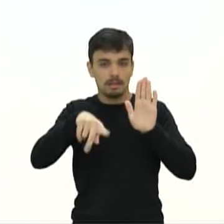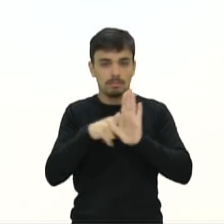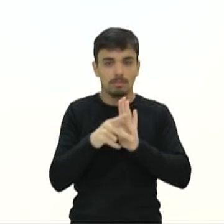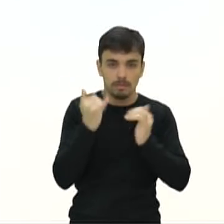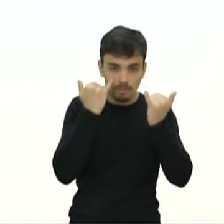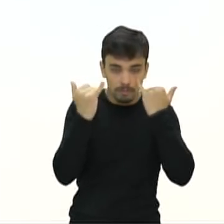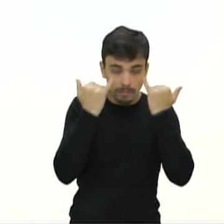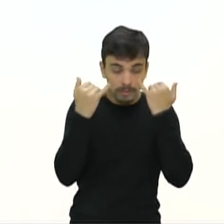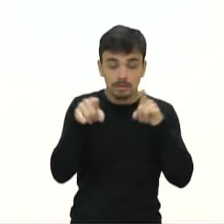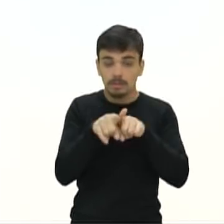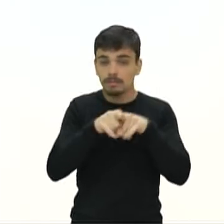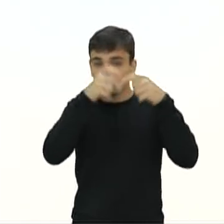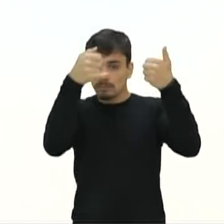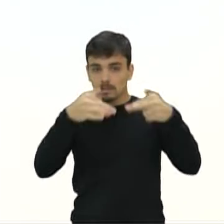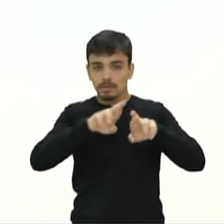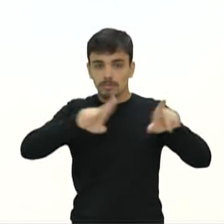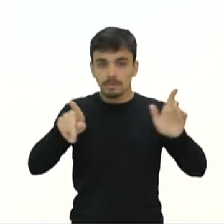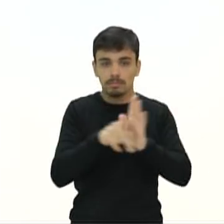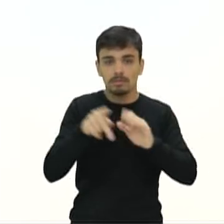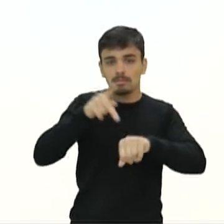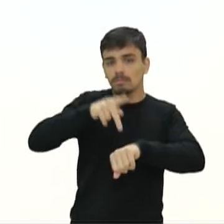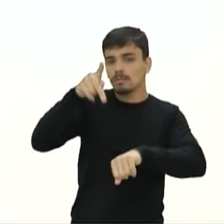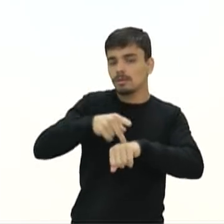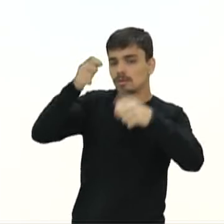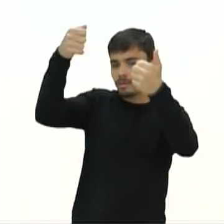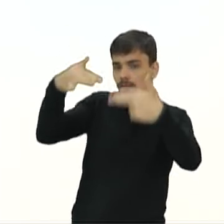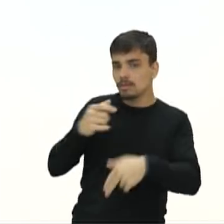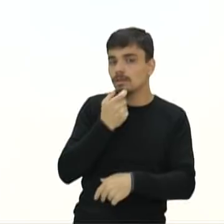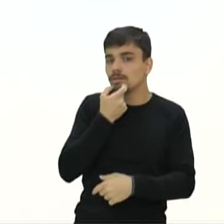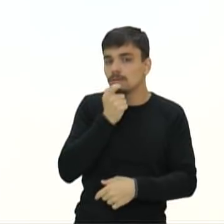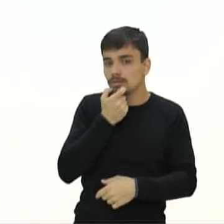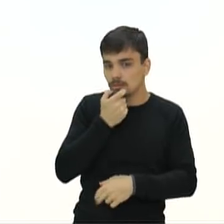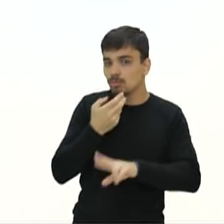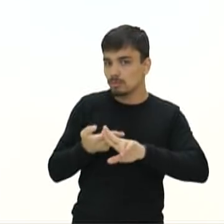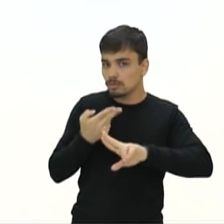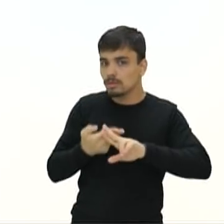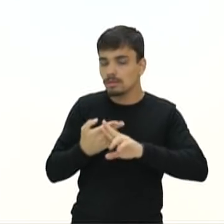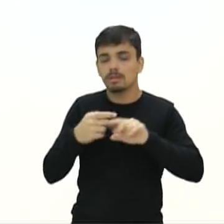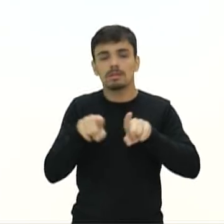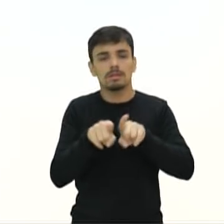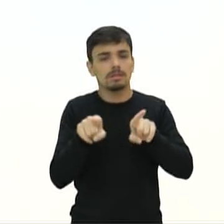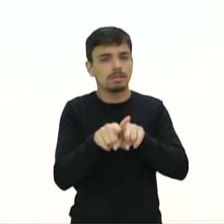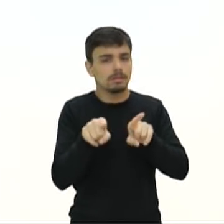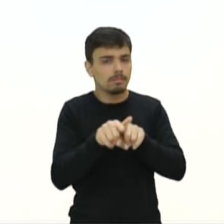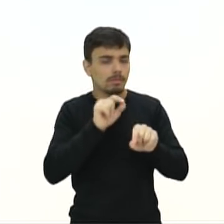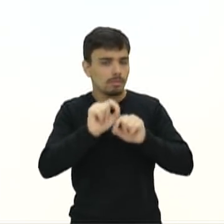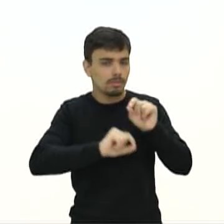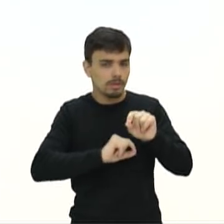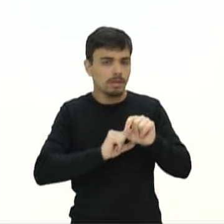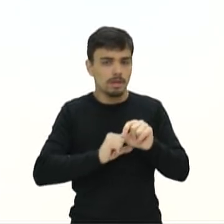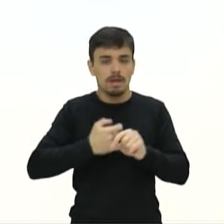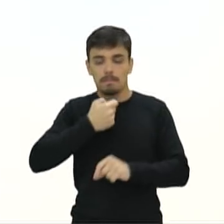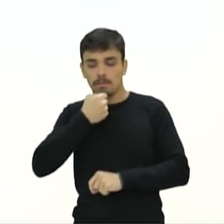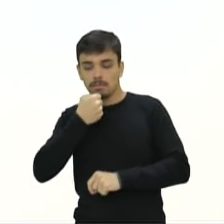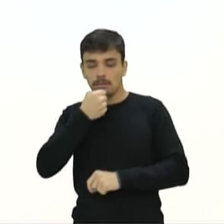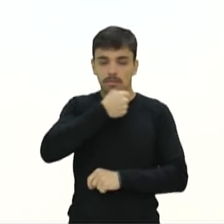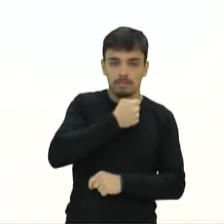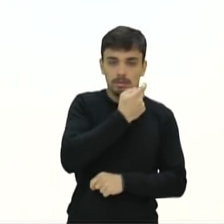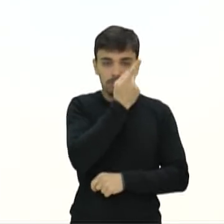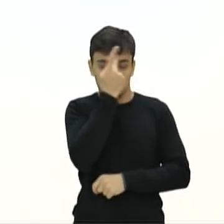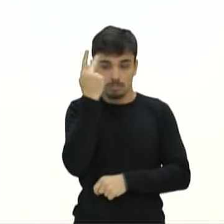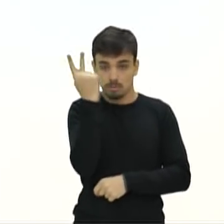informações. Falamos sobre a diferença dos países que falam a língua inglesa. Ouvimos um áudio de duas pessoas falando